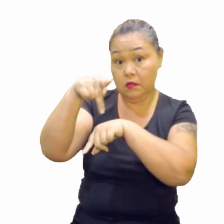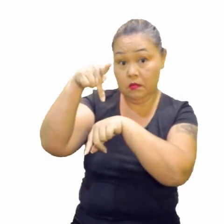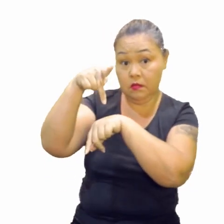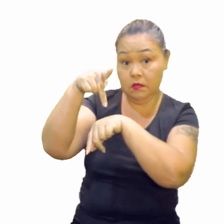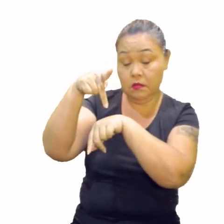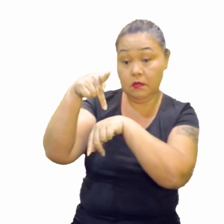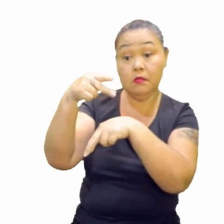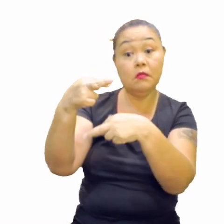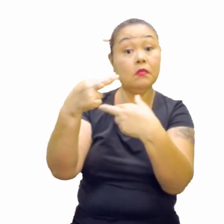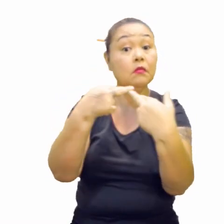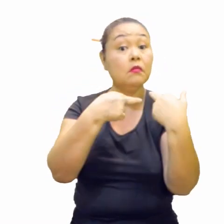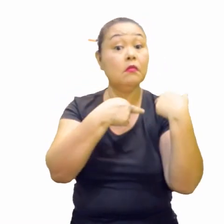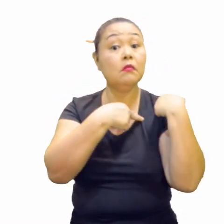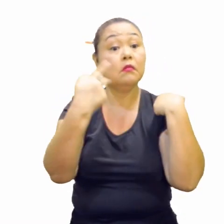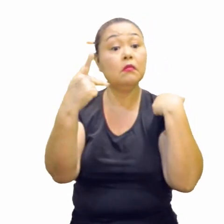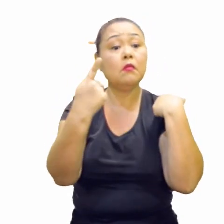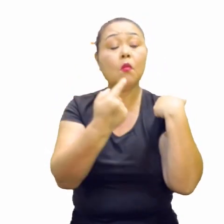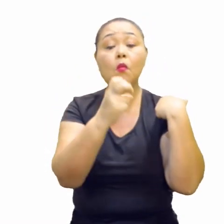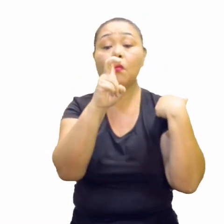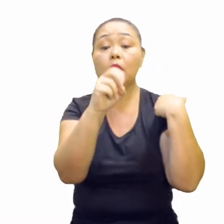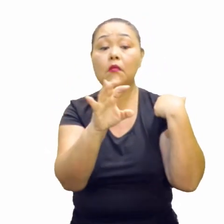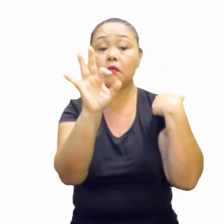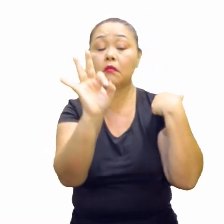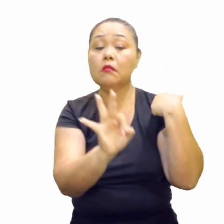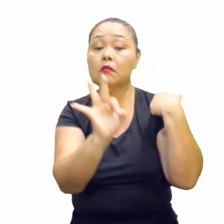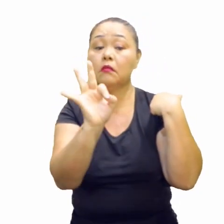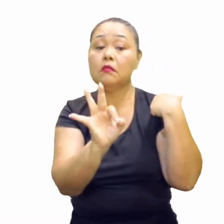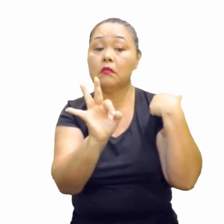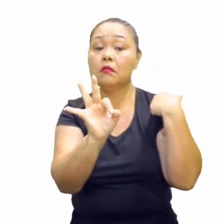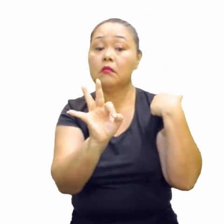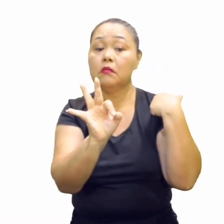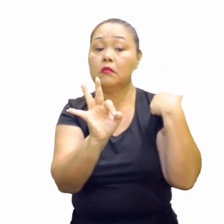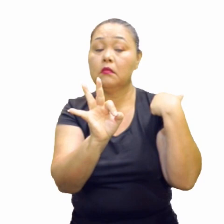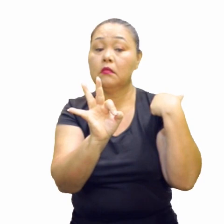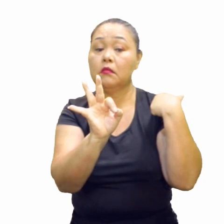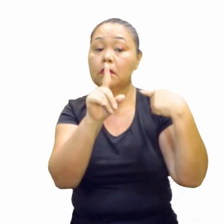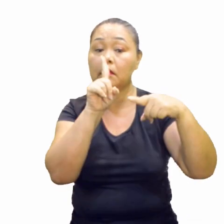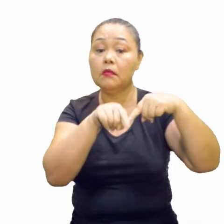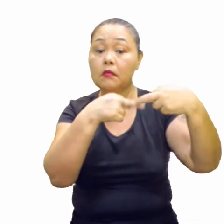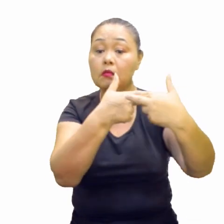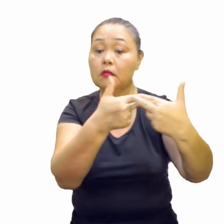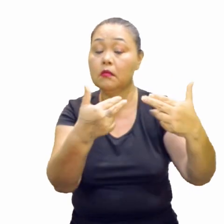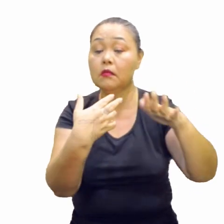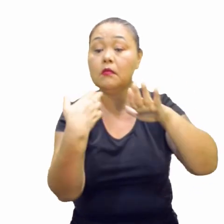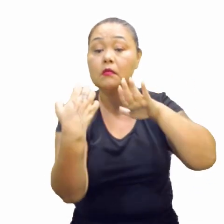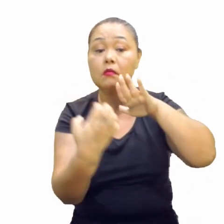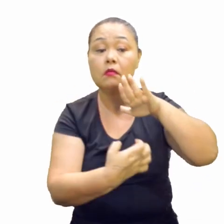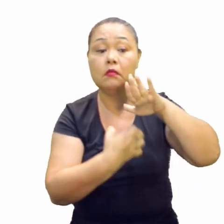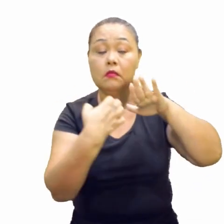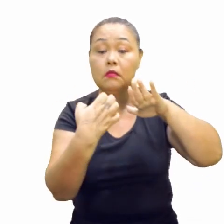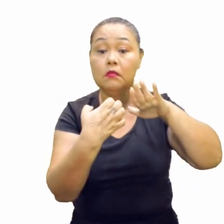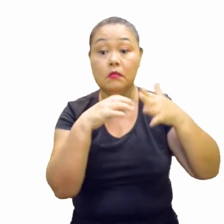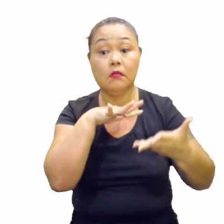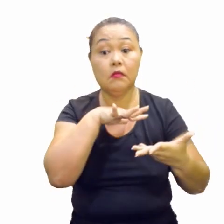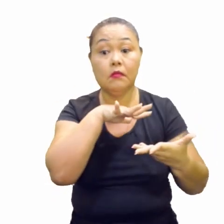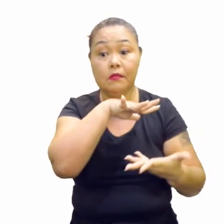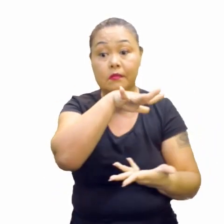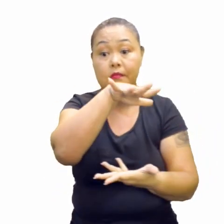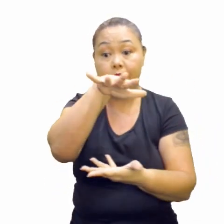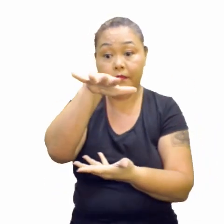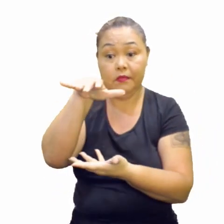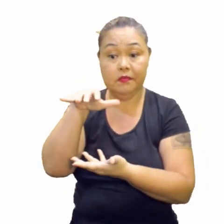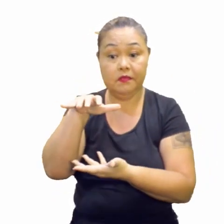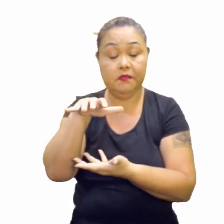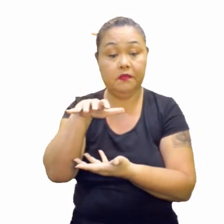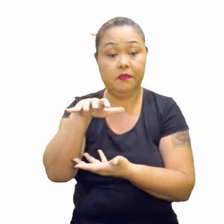era responsável por quase 50% de toda a produção industrial do planeta.